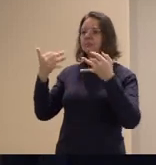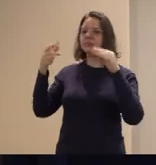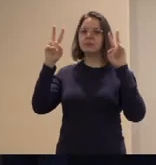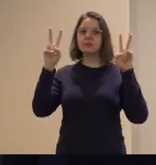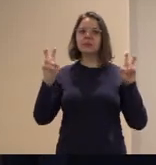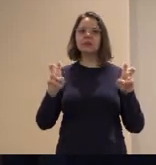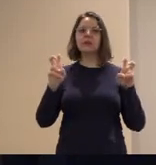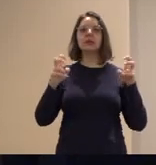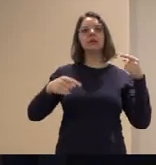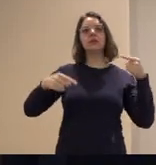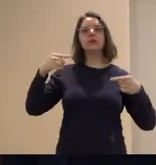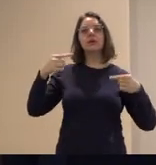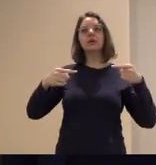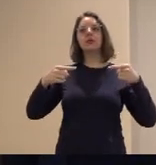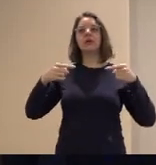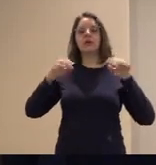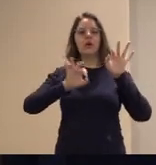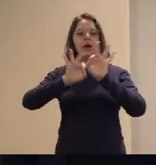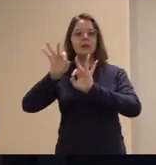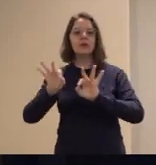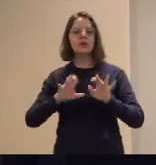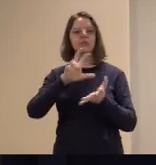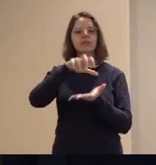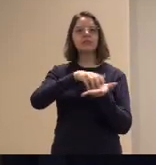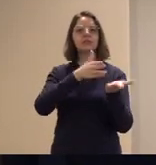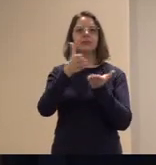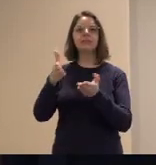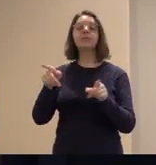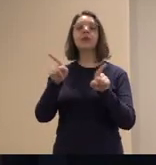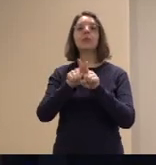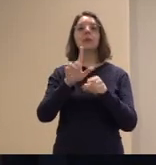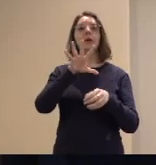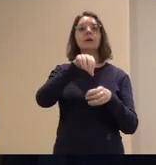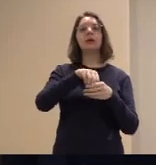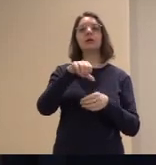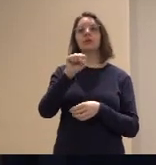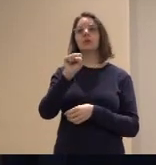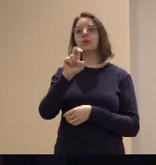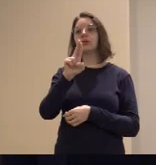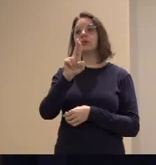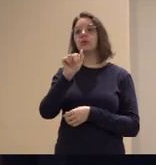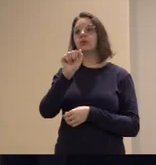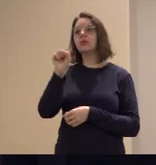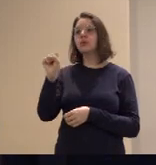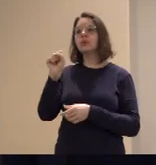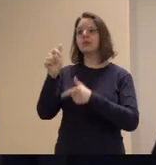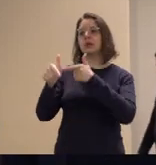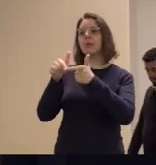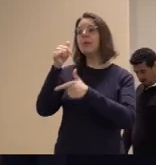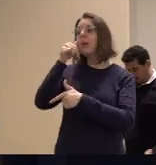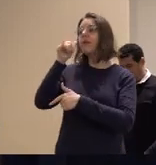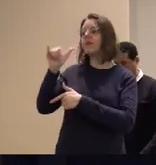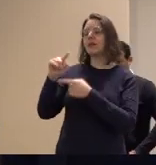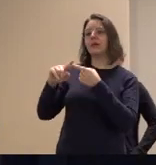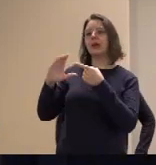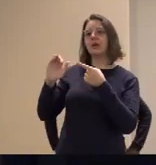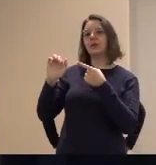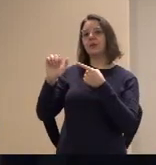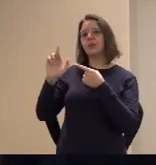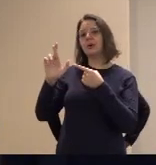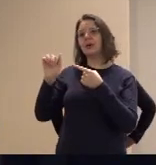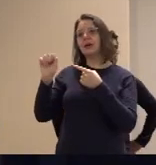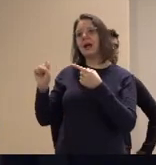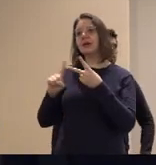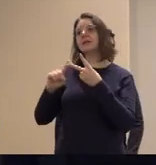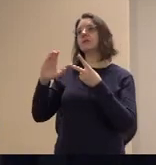dos serviços. Também é no SUAS o trabalho de prevenção, né? Nos CRAS, é na média, nos CREAS,